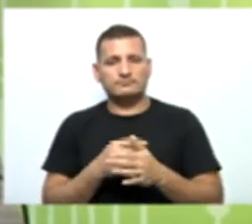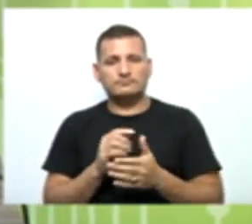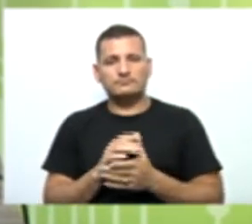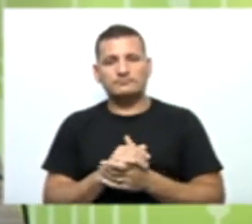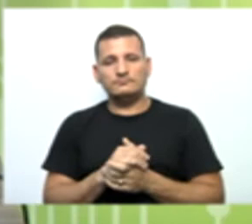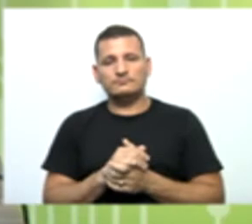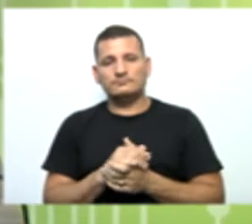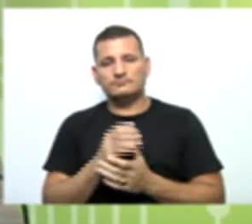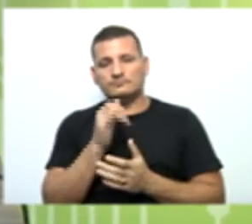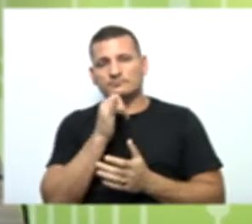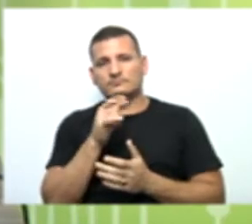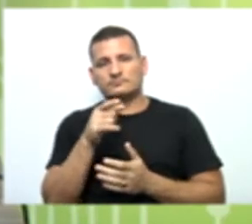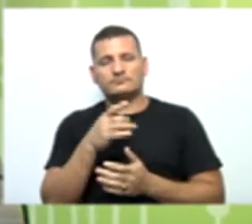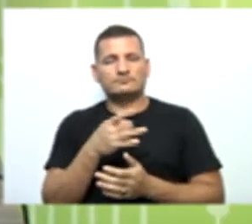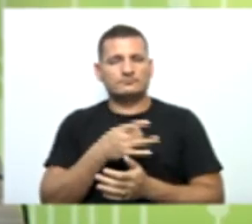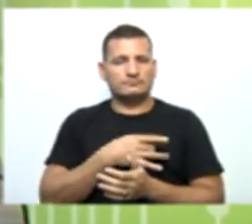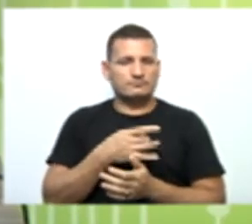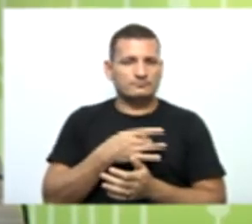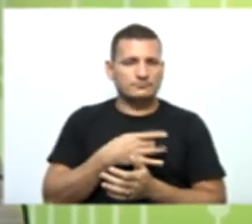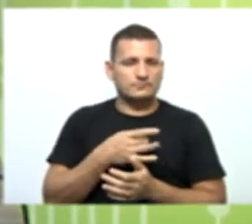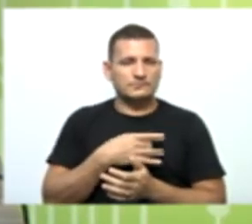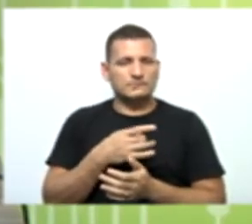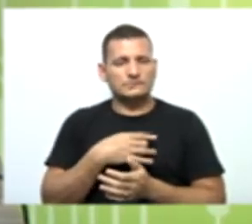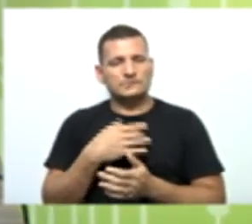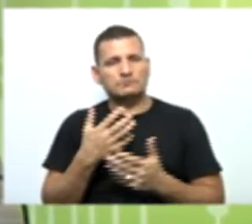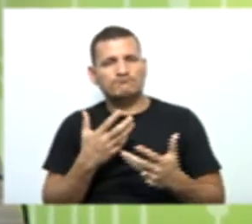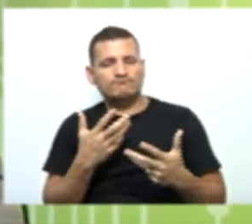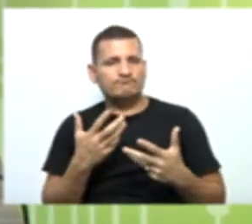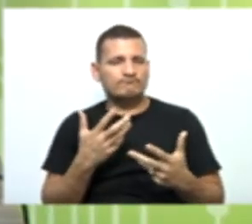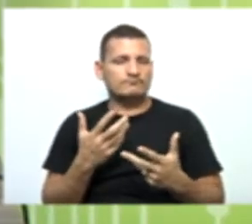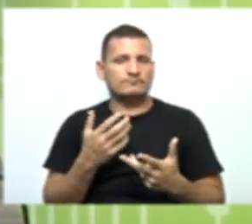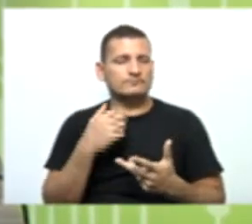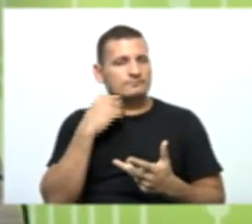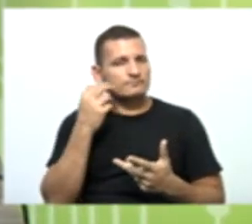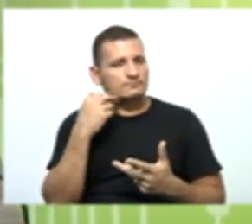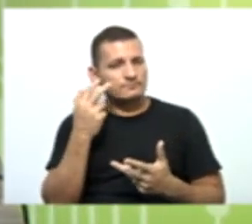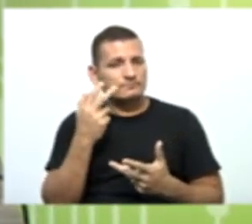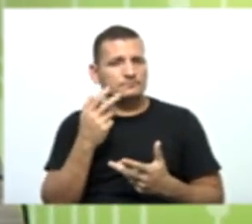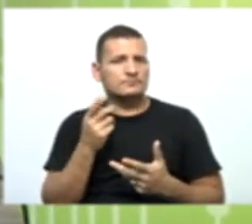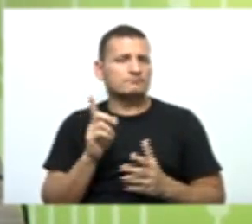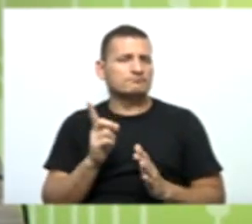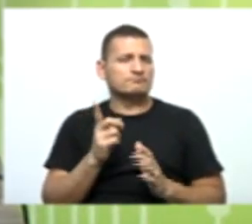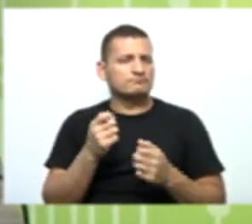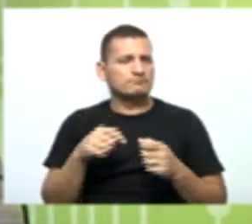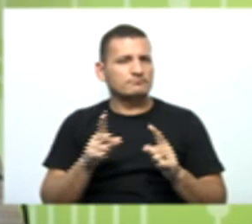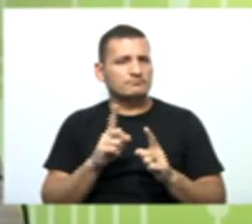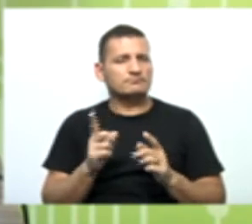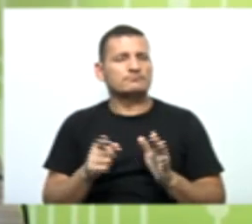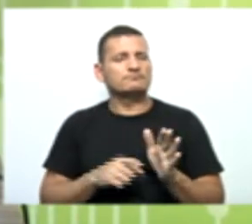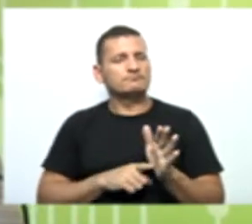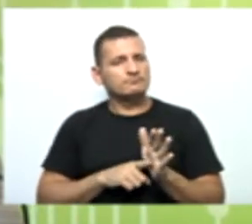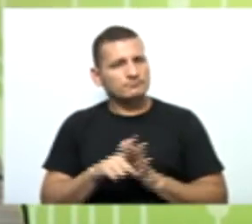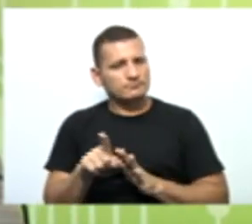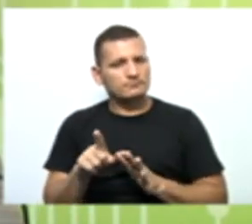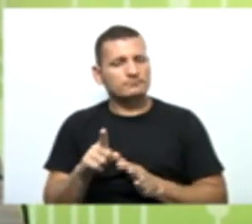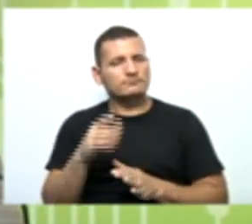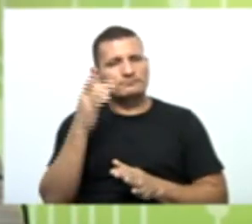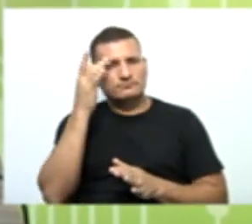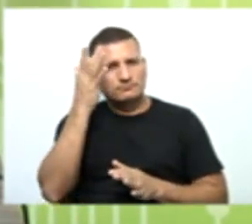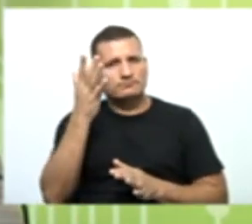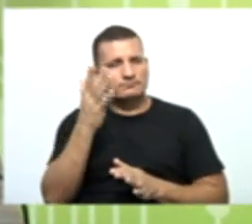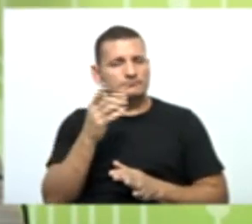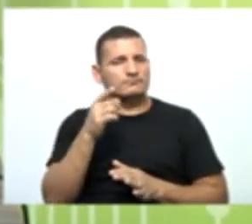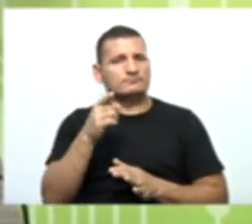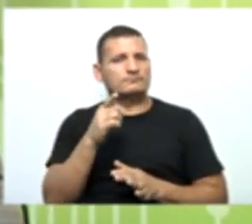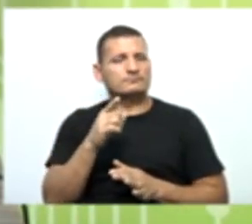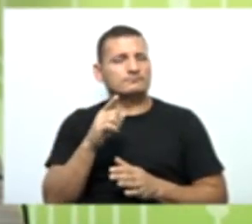você tá com medo, tá com insegurança, não quer perguntar, eu falo para você, para com isso, pergunta. Vai facilitar você